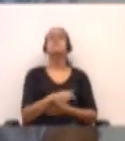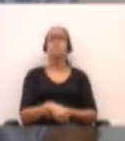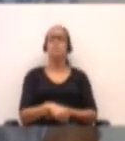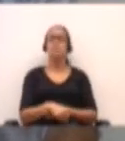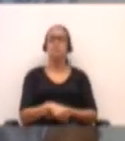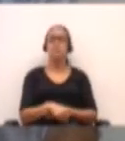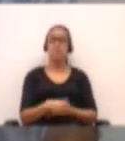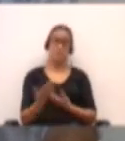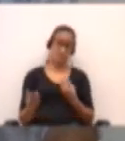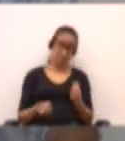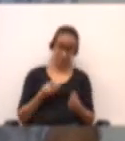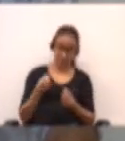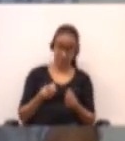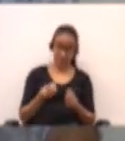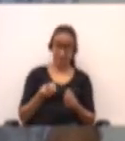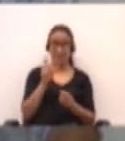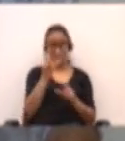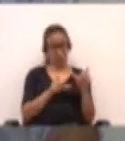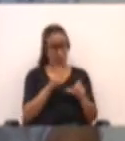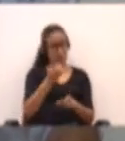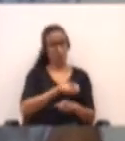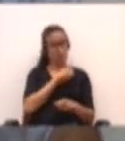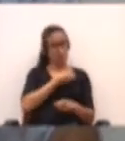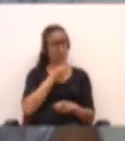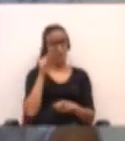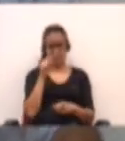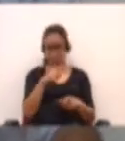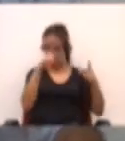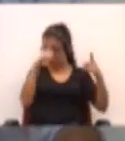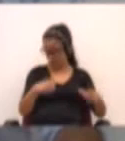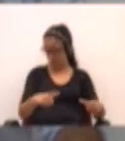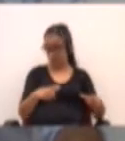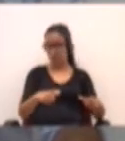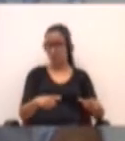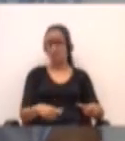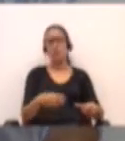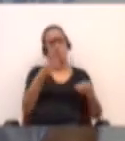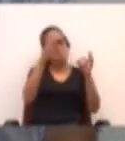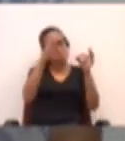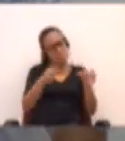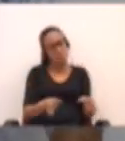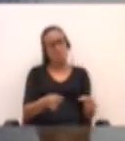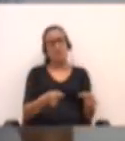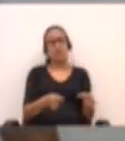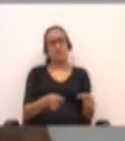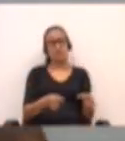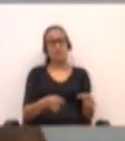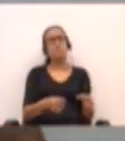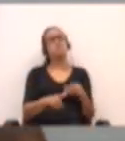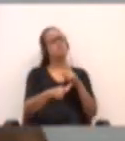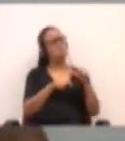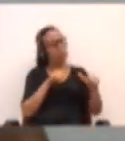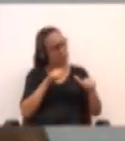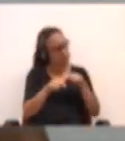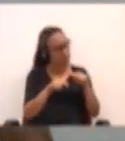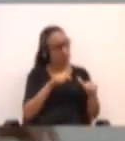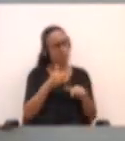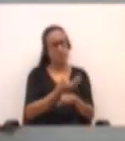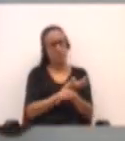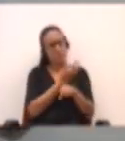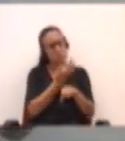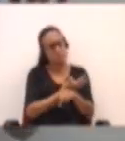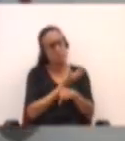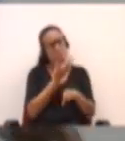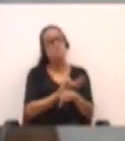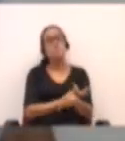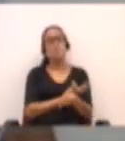litígio, os cidadãos que moram no assentamento Elizabeth Teixeira e que são cidadãos dignos, e vale a pena dizer,